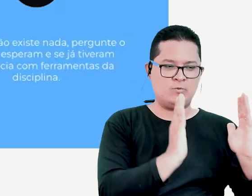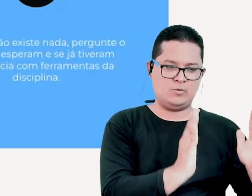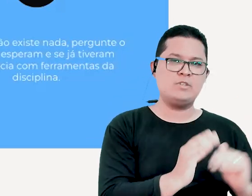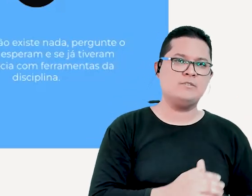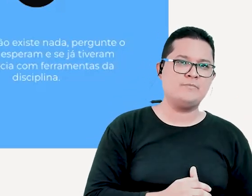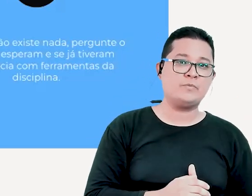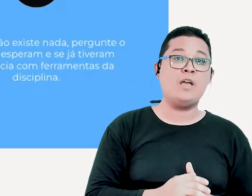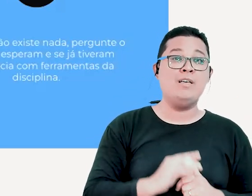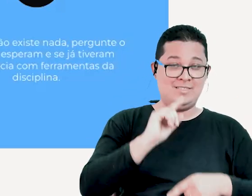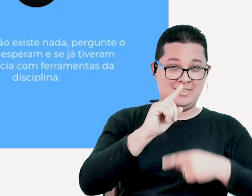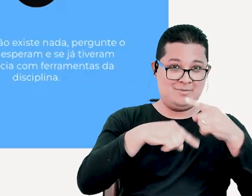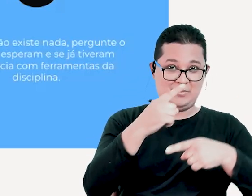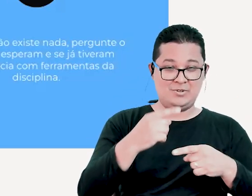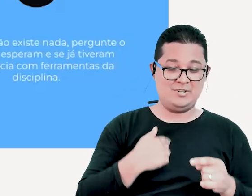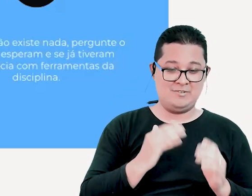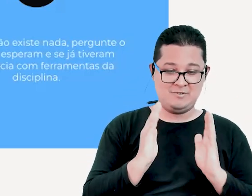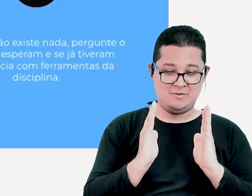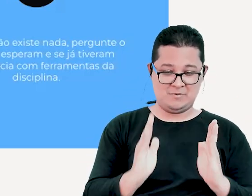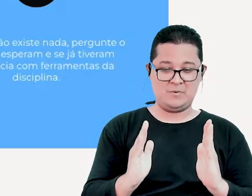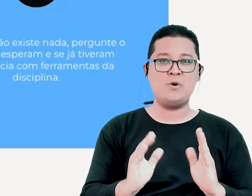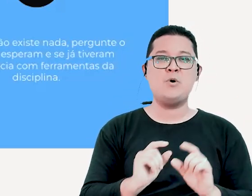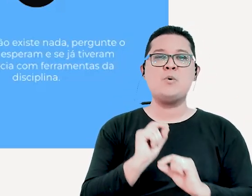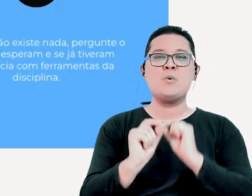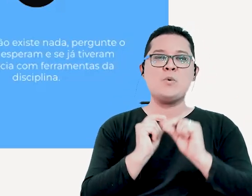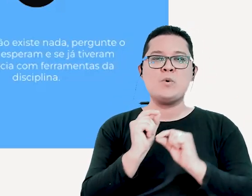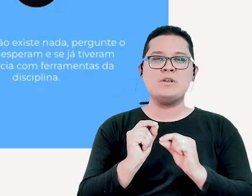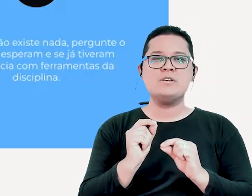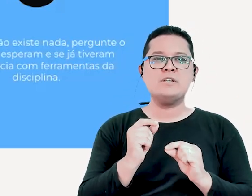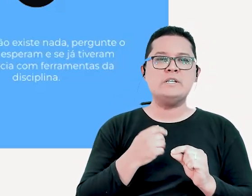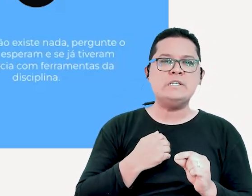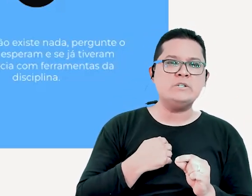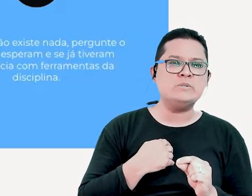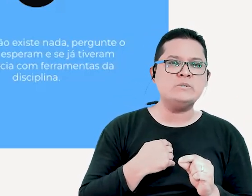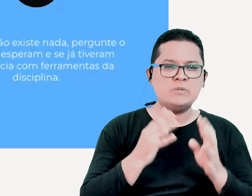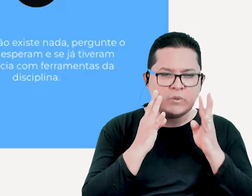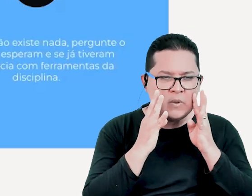ouvir e escutar o que os nossos materiais